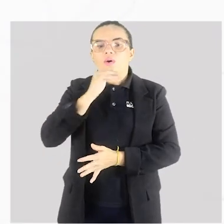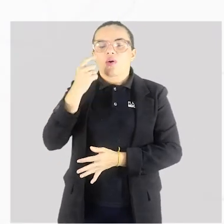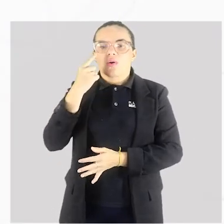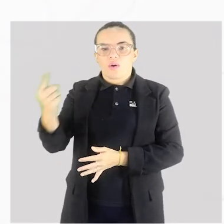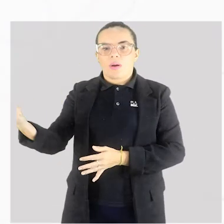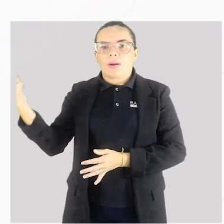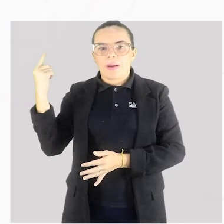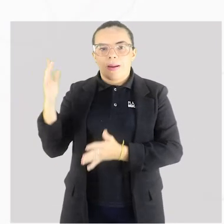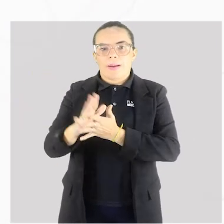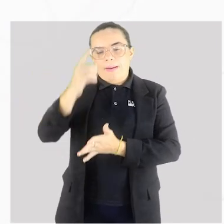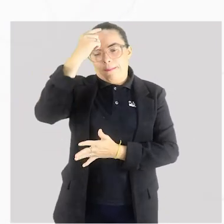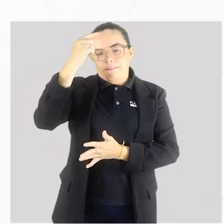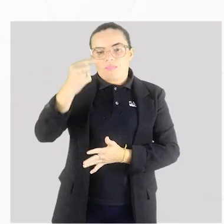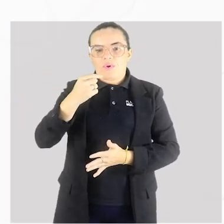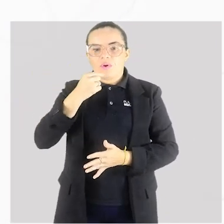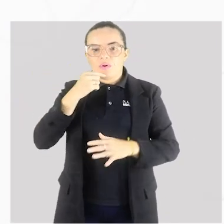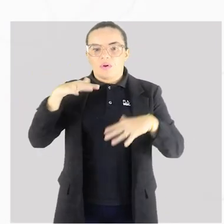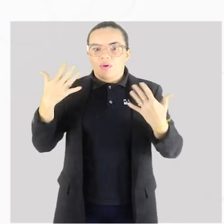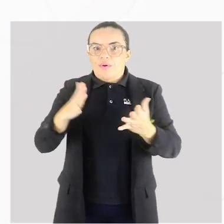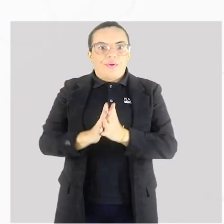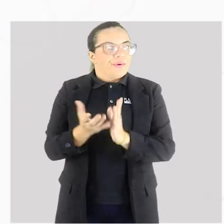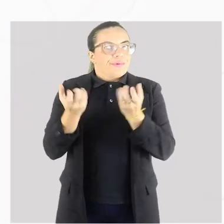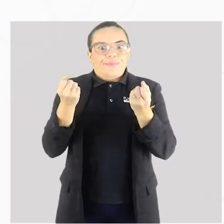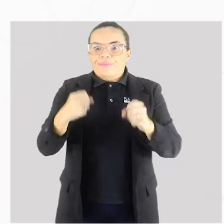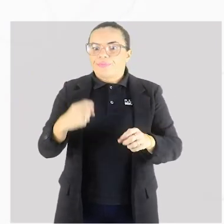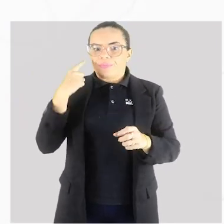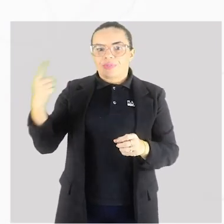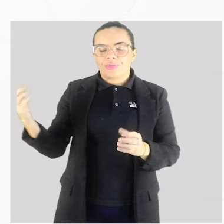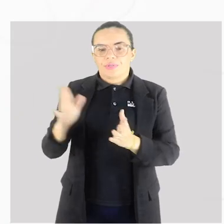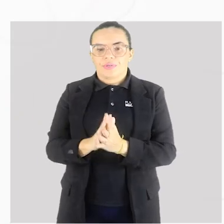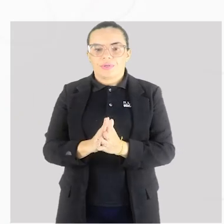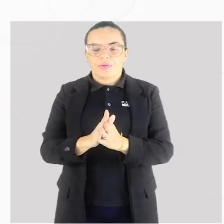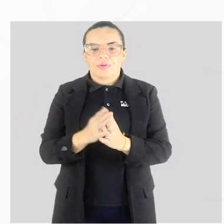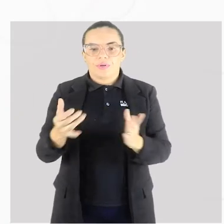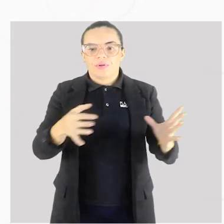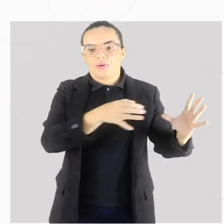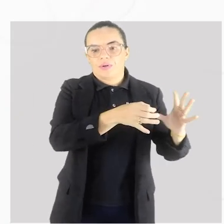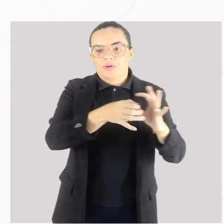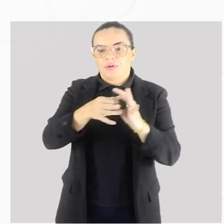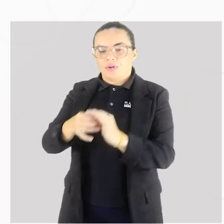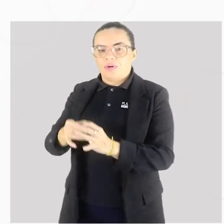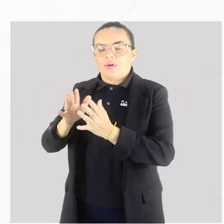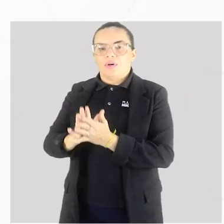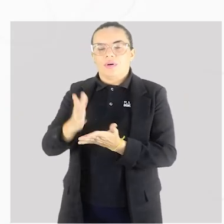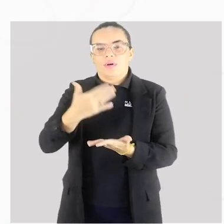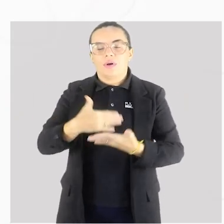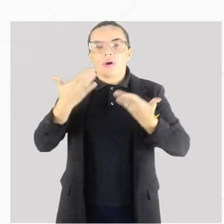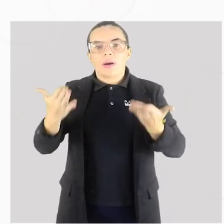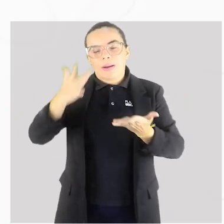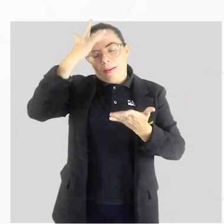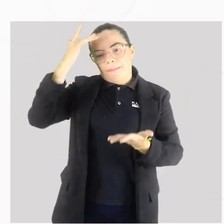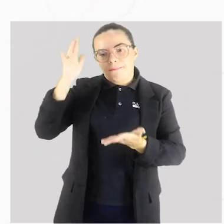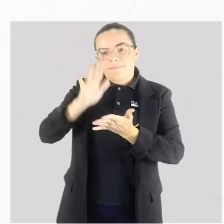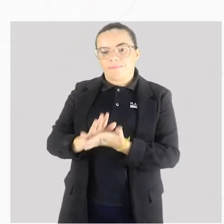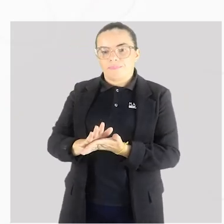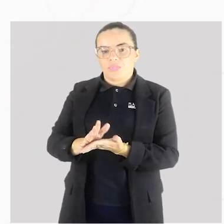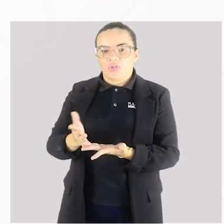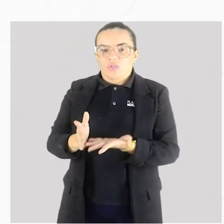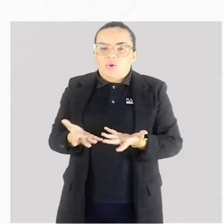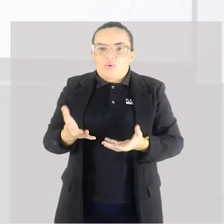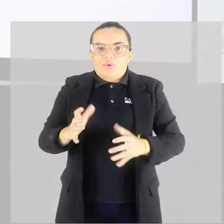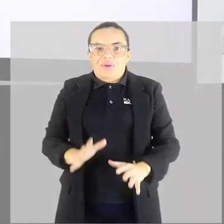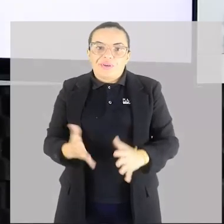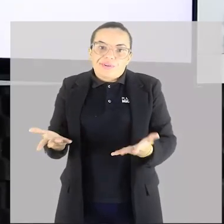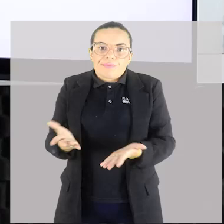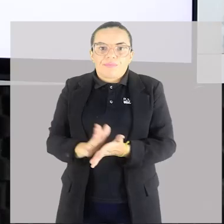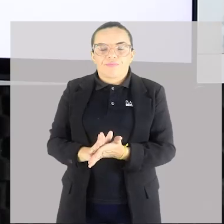Lá é quase impossível, numa situação dessa, ainda mais se você tiver pessoas que estiverem dispostas a participar sem que a